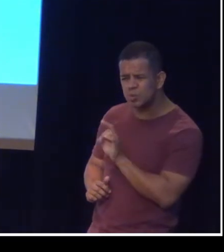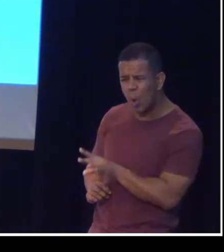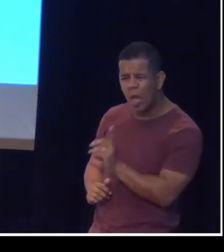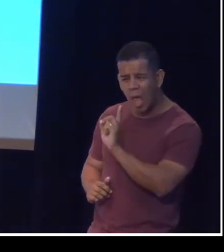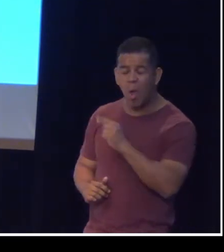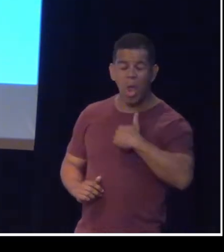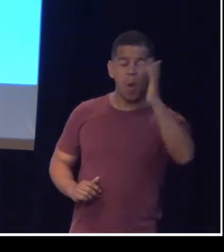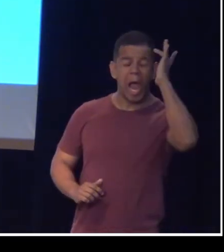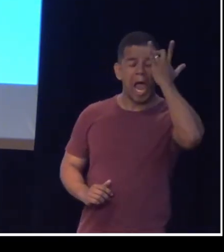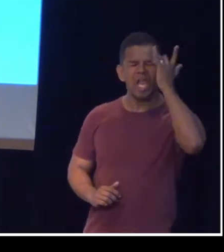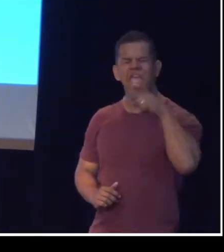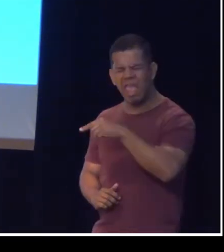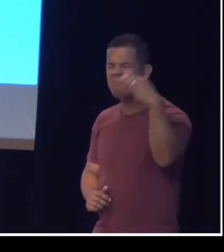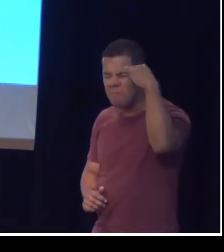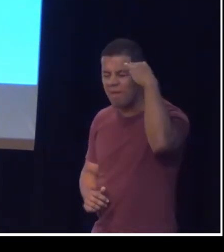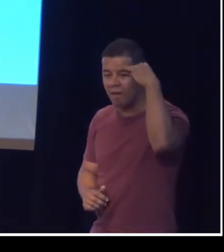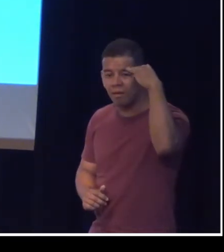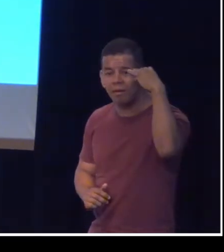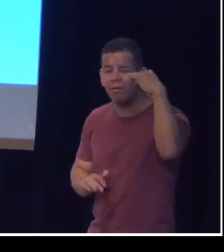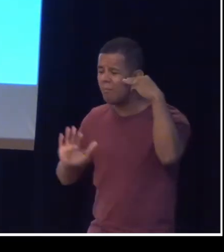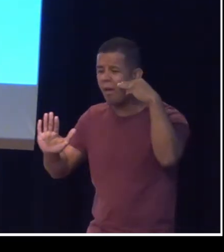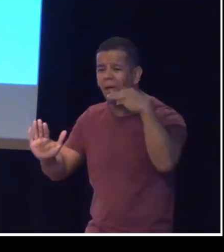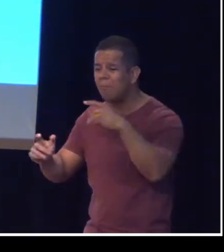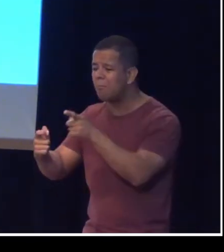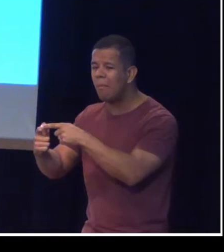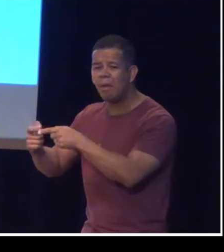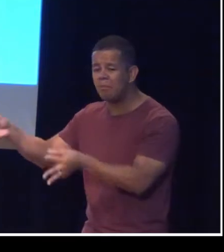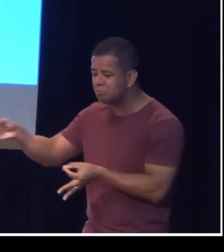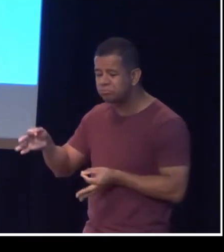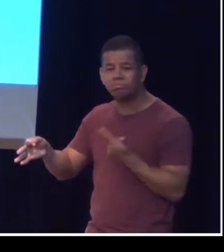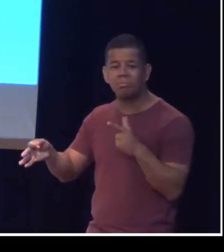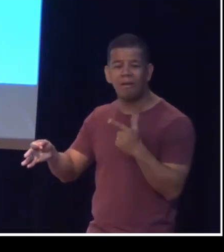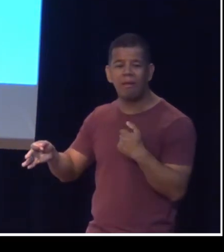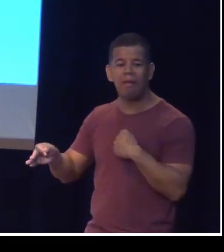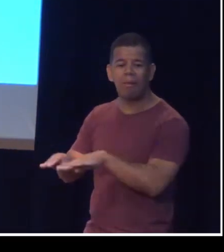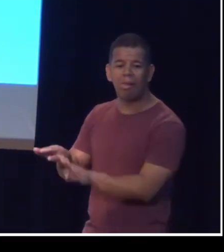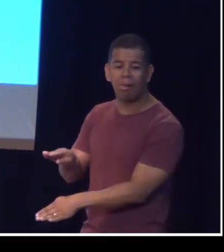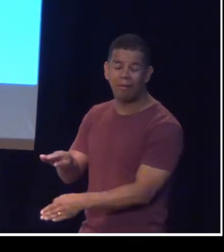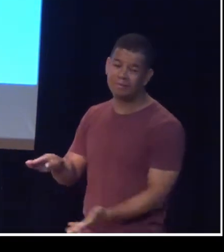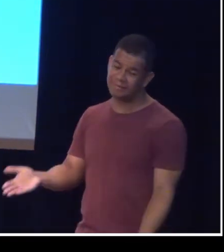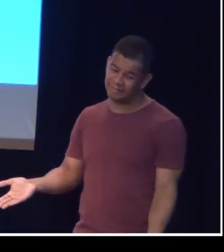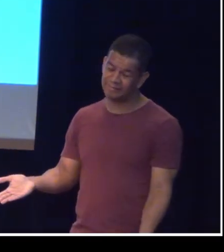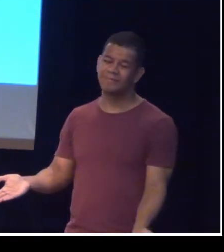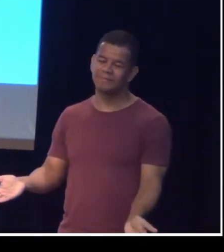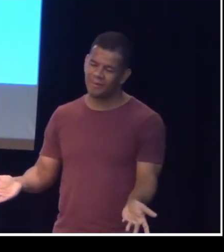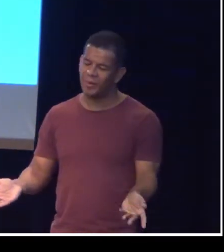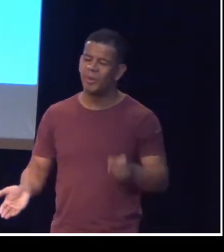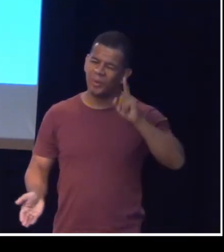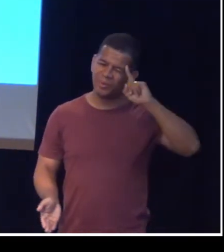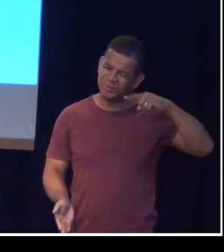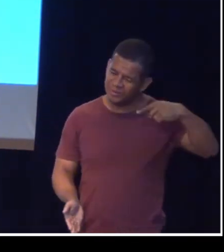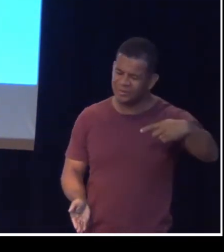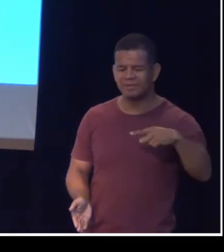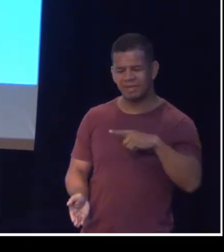diagnóstico. A barreira atitudinal de estereótipos, a gente vive no cotidiano, né, que a gente pode, de maneira